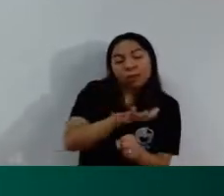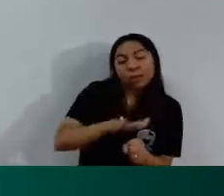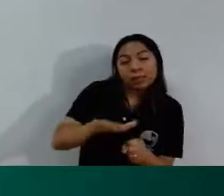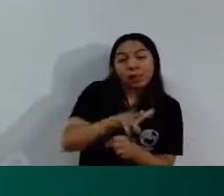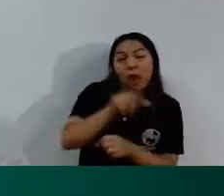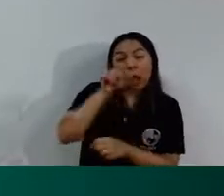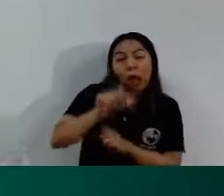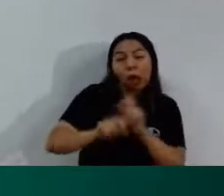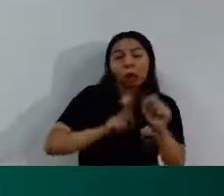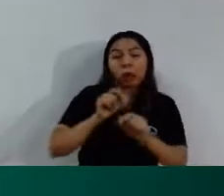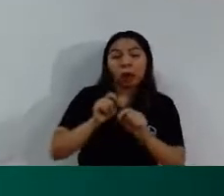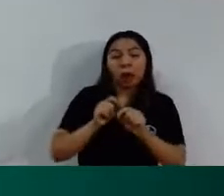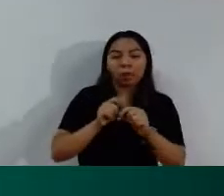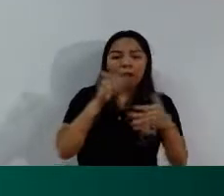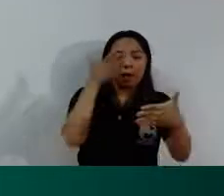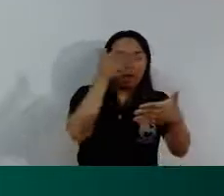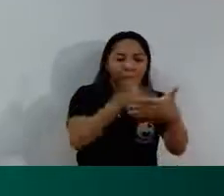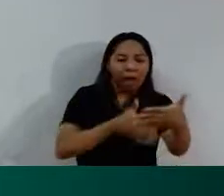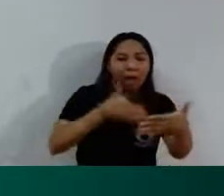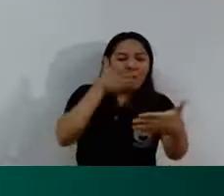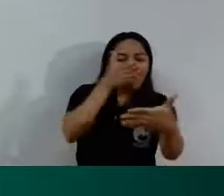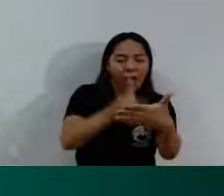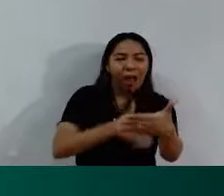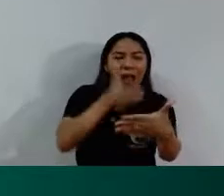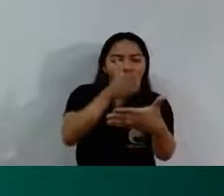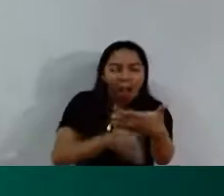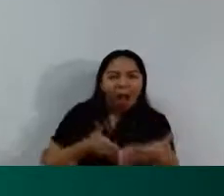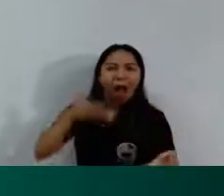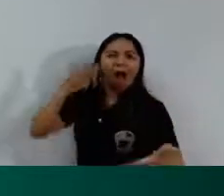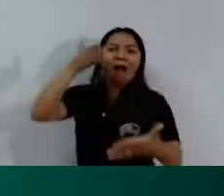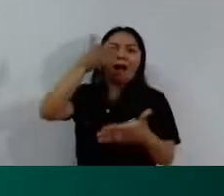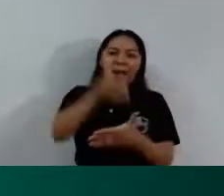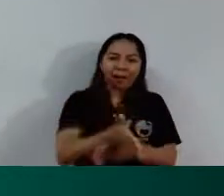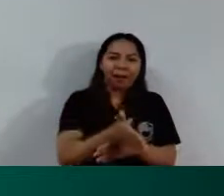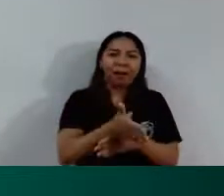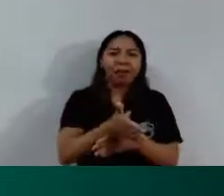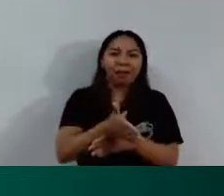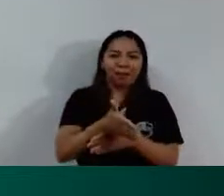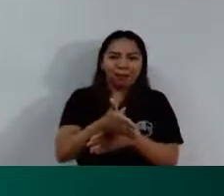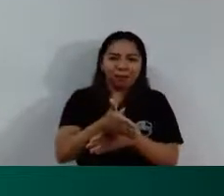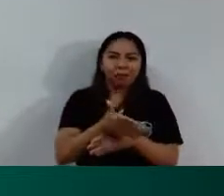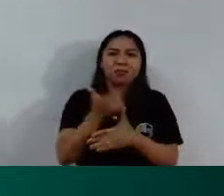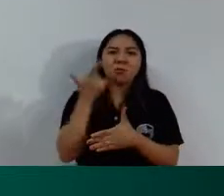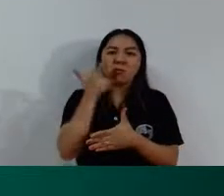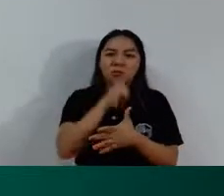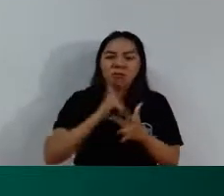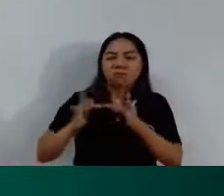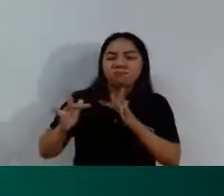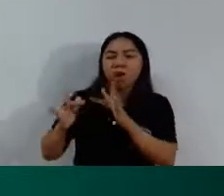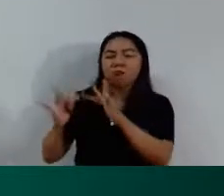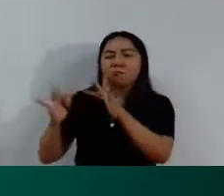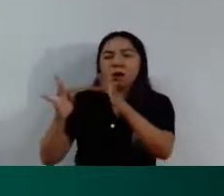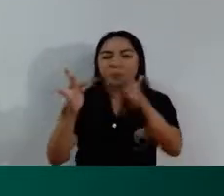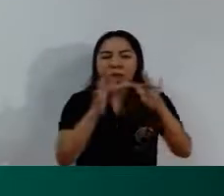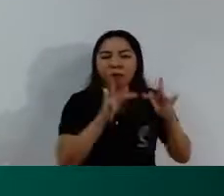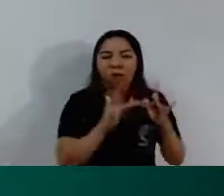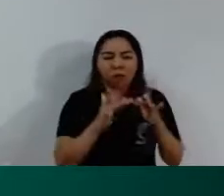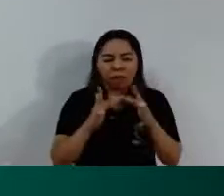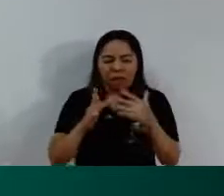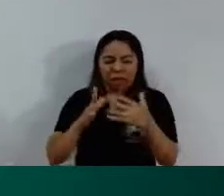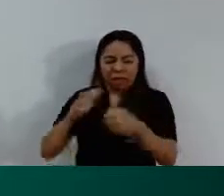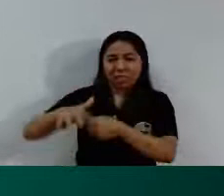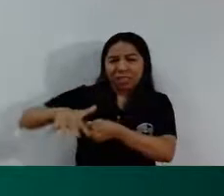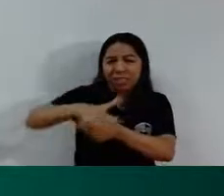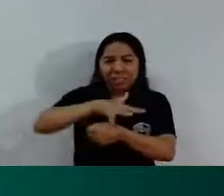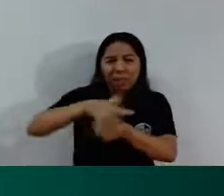romper os muros institucionais e no lugar deles criar Pontes não tem como fazer extensão para